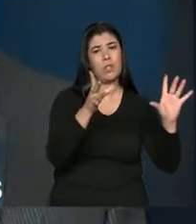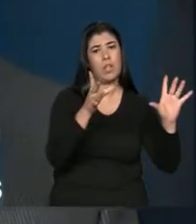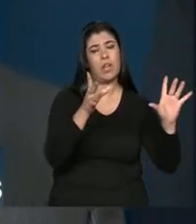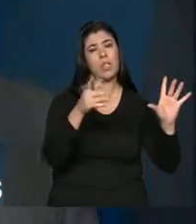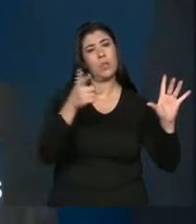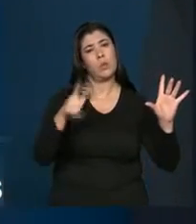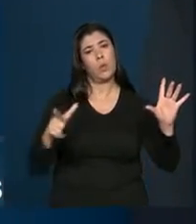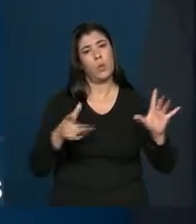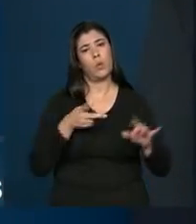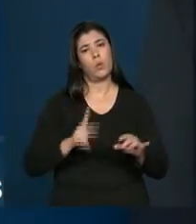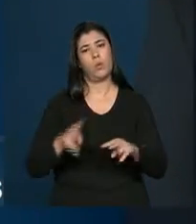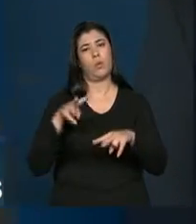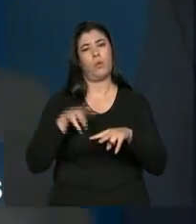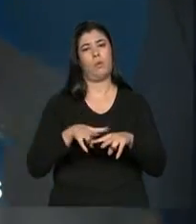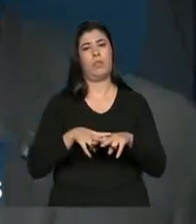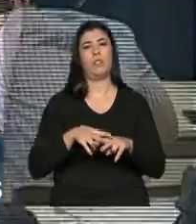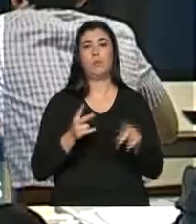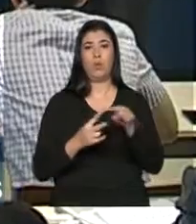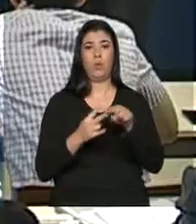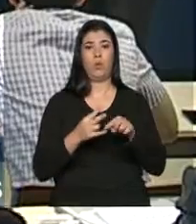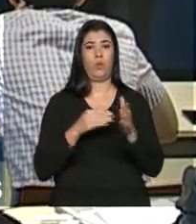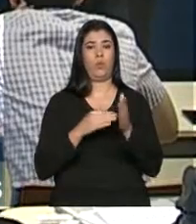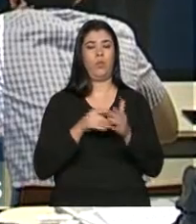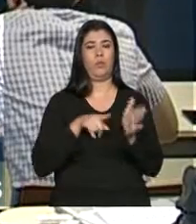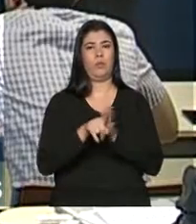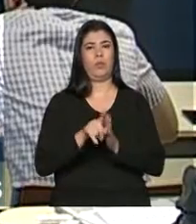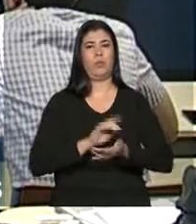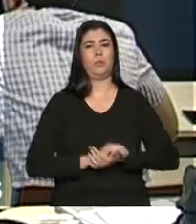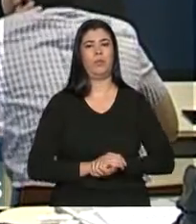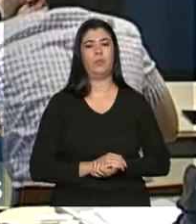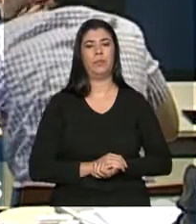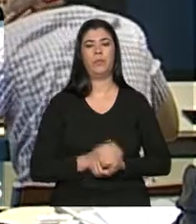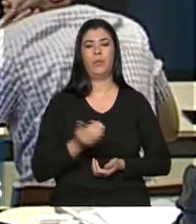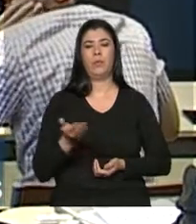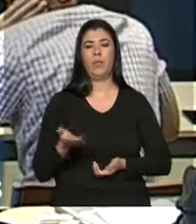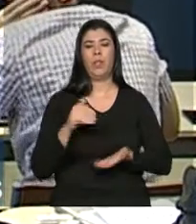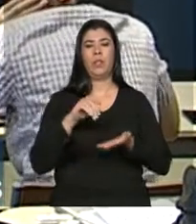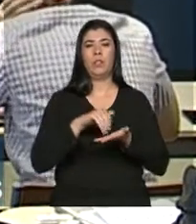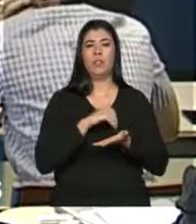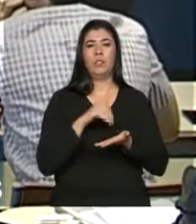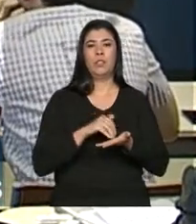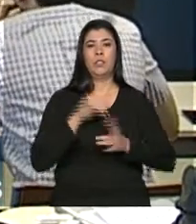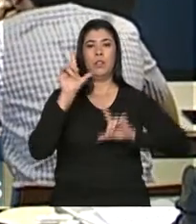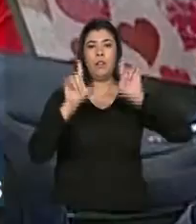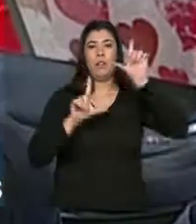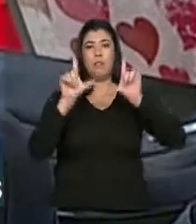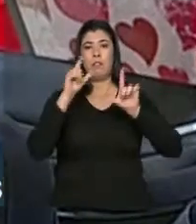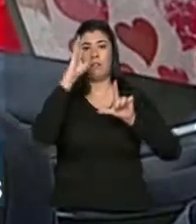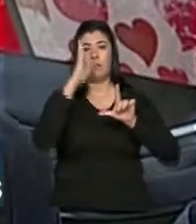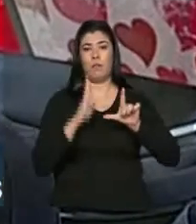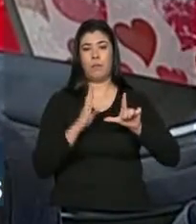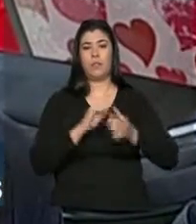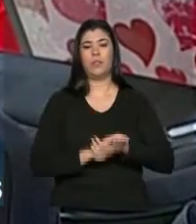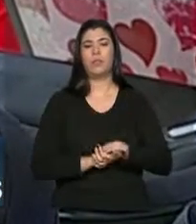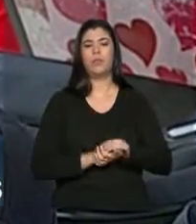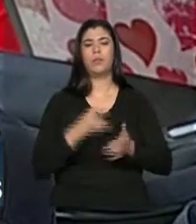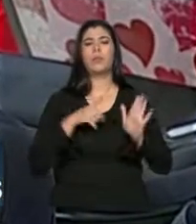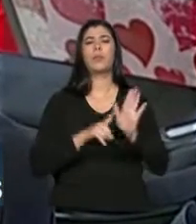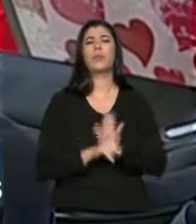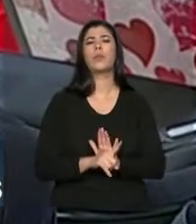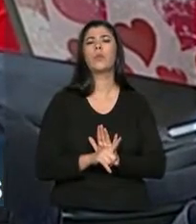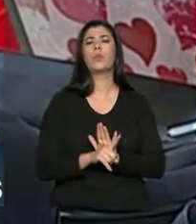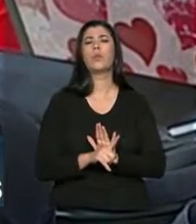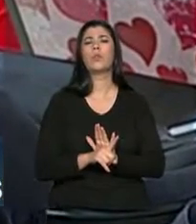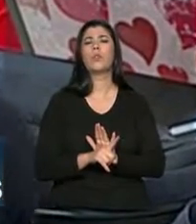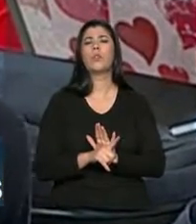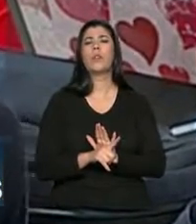Sim. Gente, só mais duas perguntas agora, tá? Para o secretário, Lia Kunzler, da TV Brasil, o que pesa